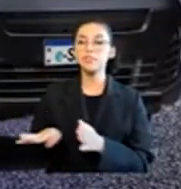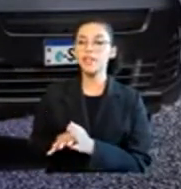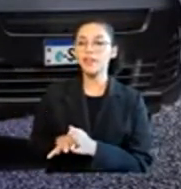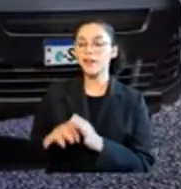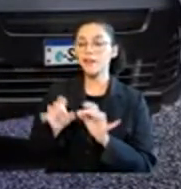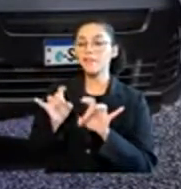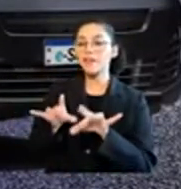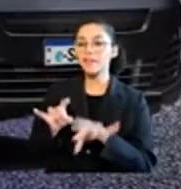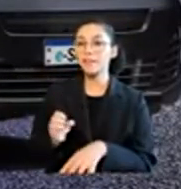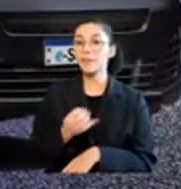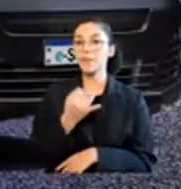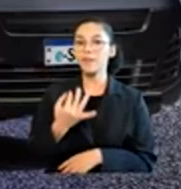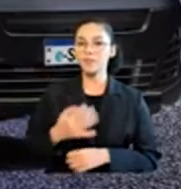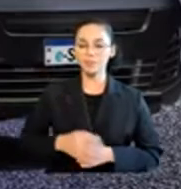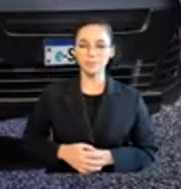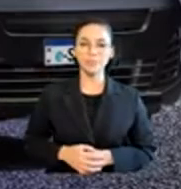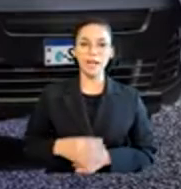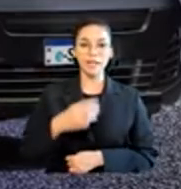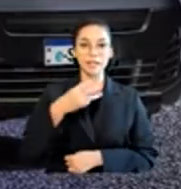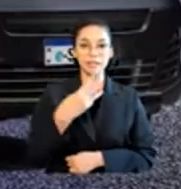de R$